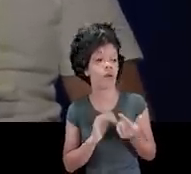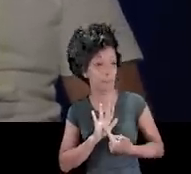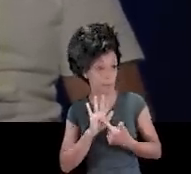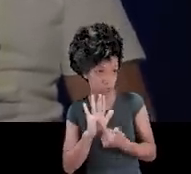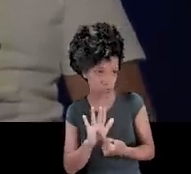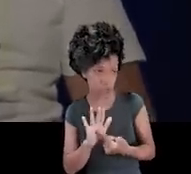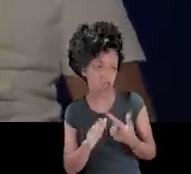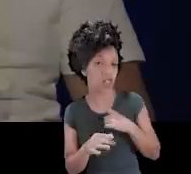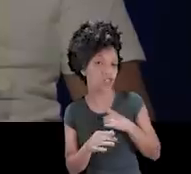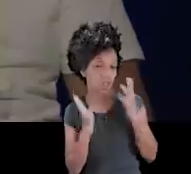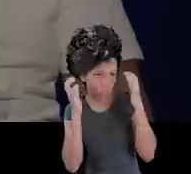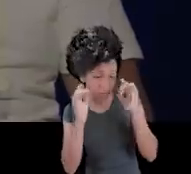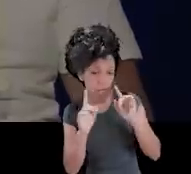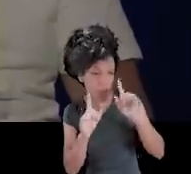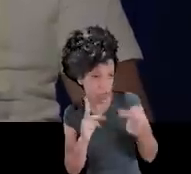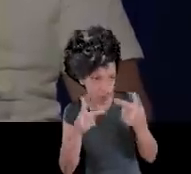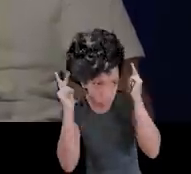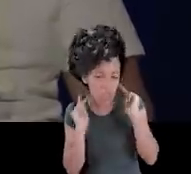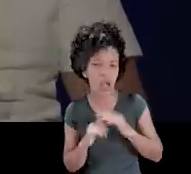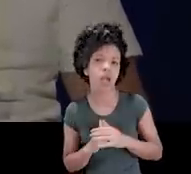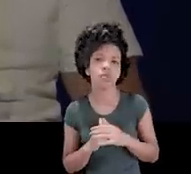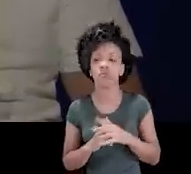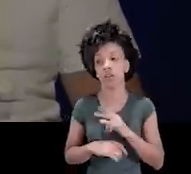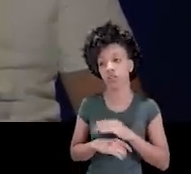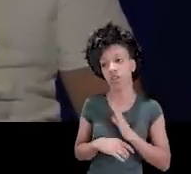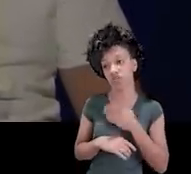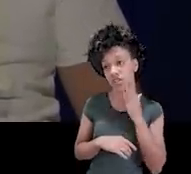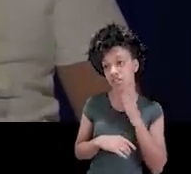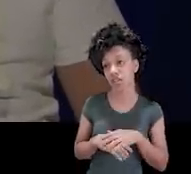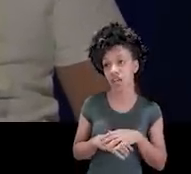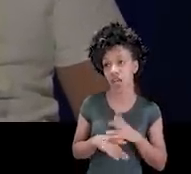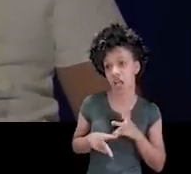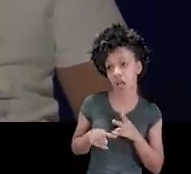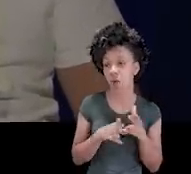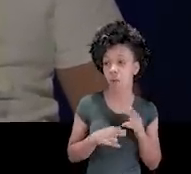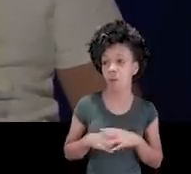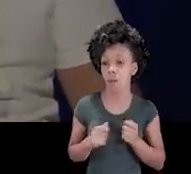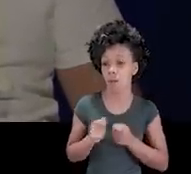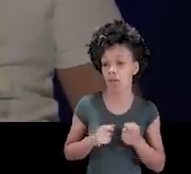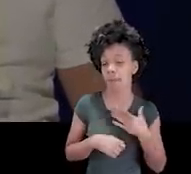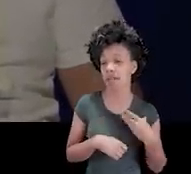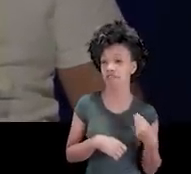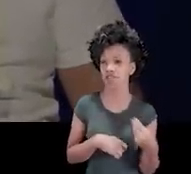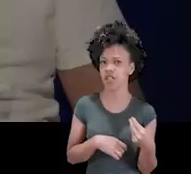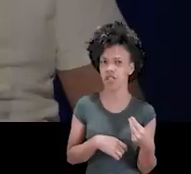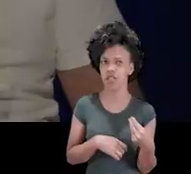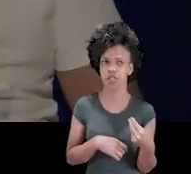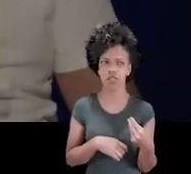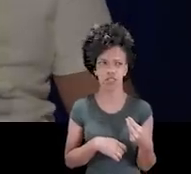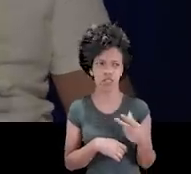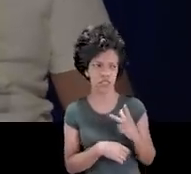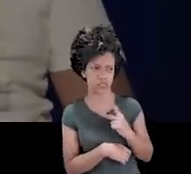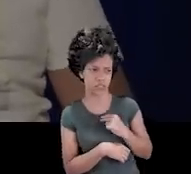mostrava quando tinha cabelo e depois. E um cara comentou, já sei onde podar as asas da minha filha. Então, tipo assim,